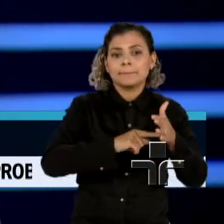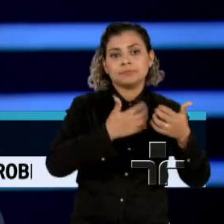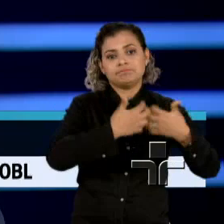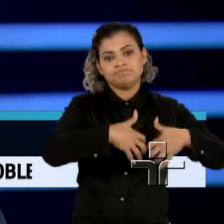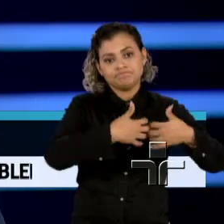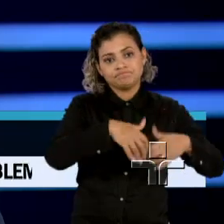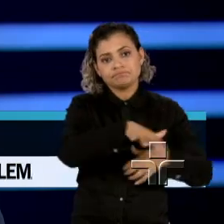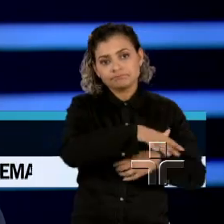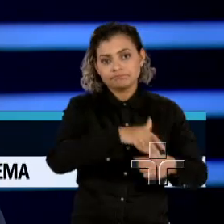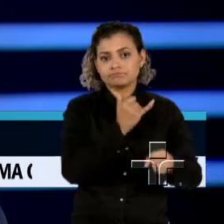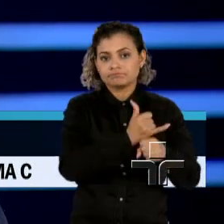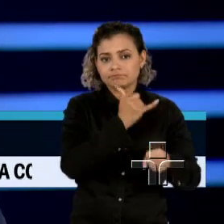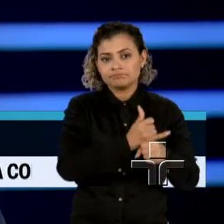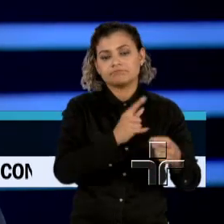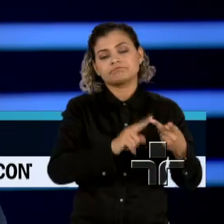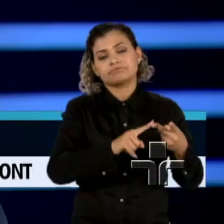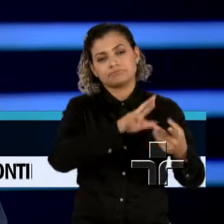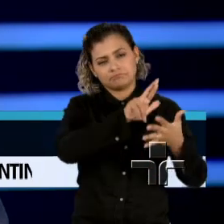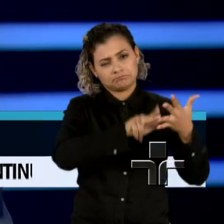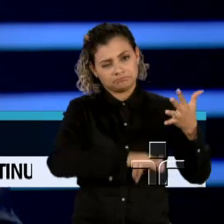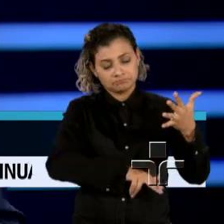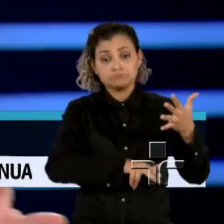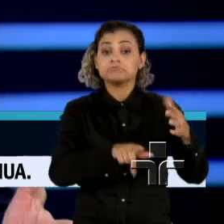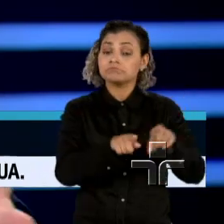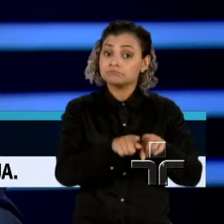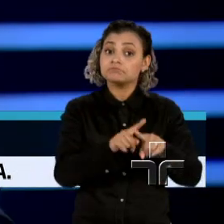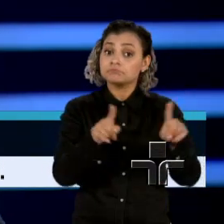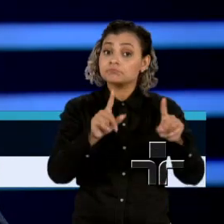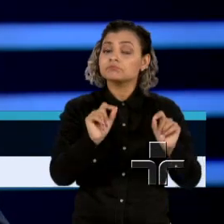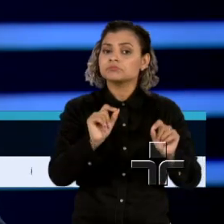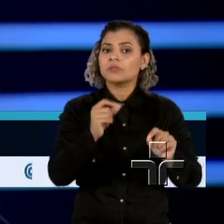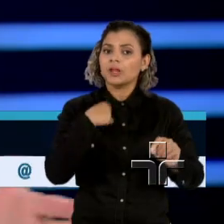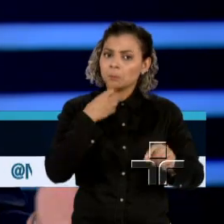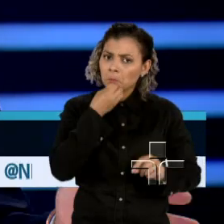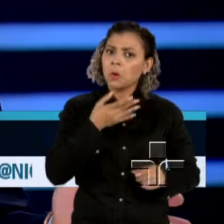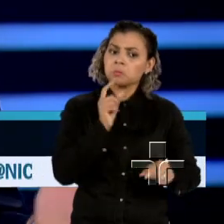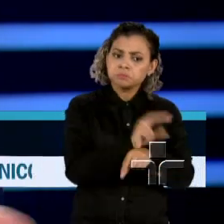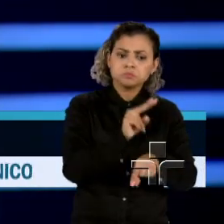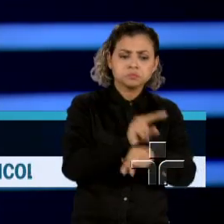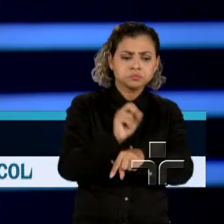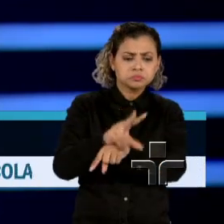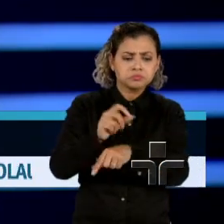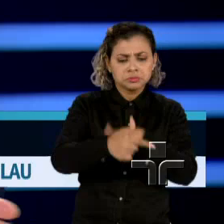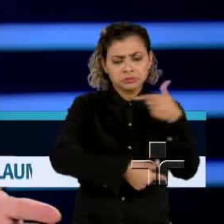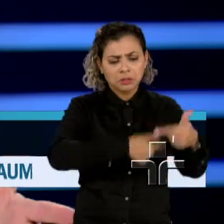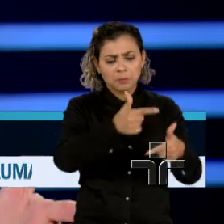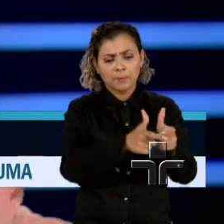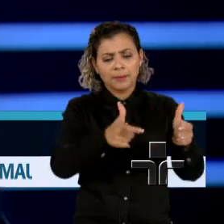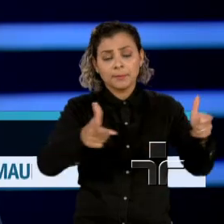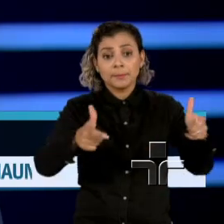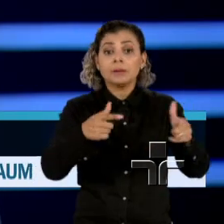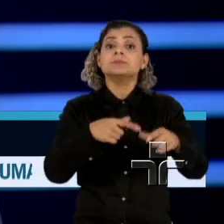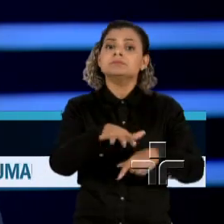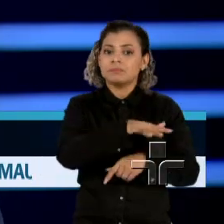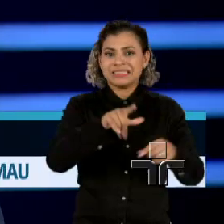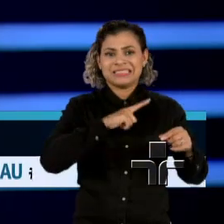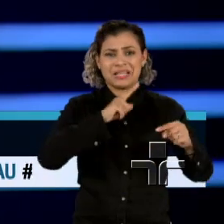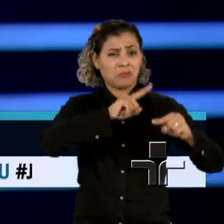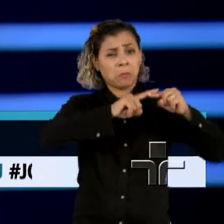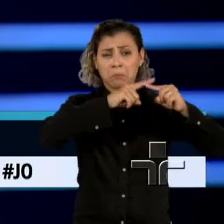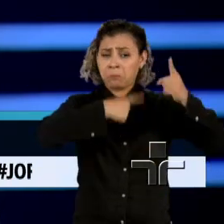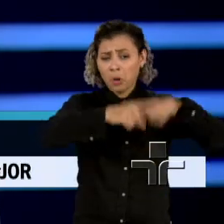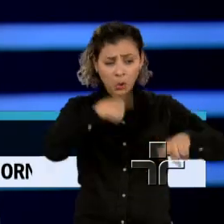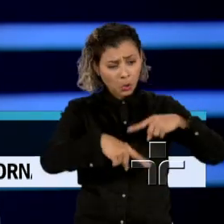inclui siderúrgica, metais e tudo. Isso sempre foi um grande empregador no Brasil. E ele teve um recuo, esse segmento teve um recuo muito forte e